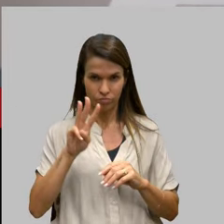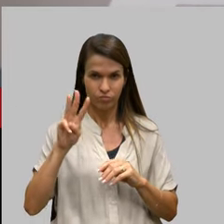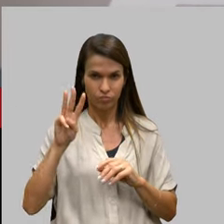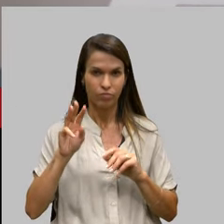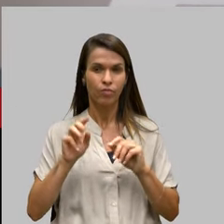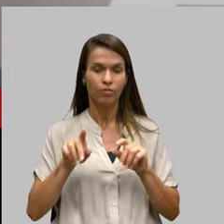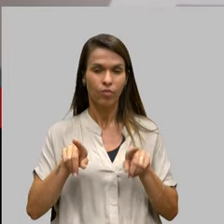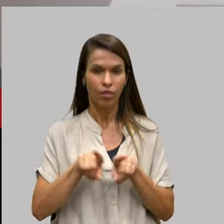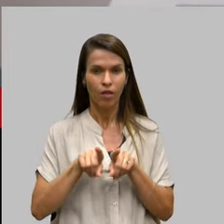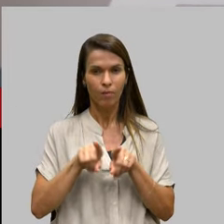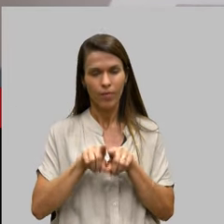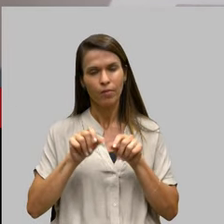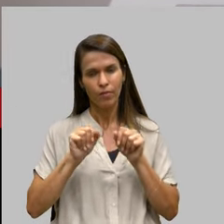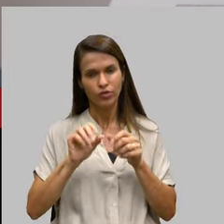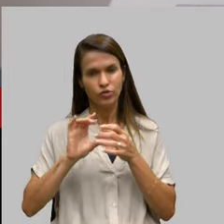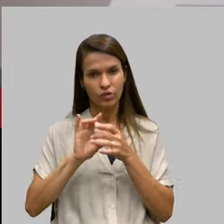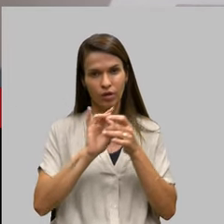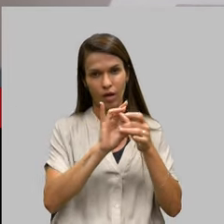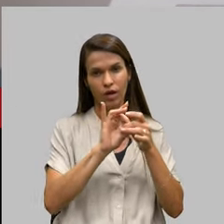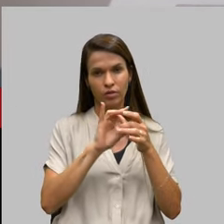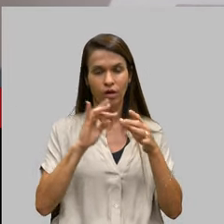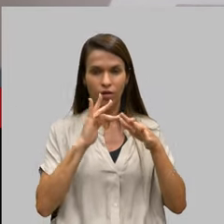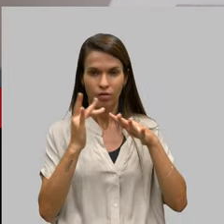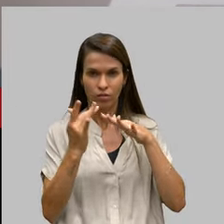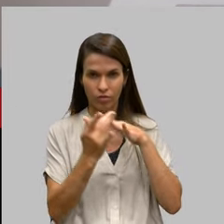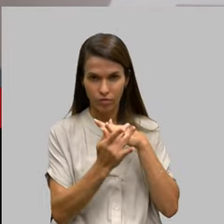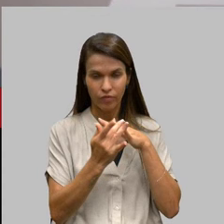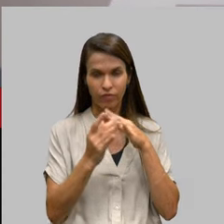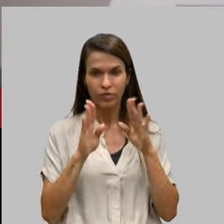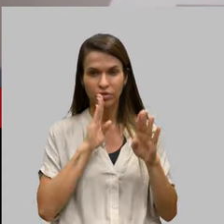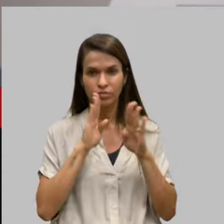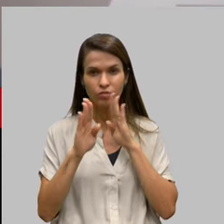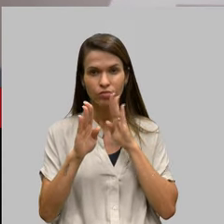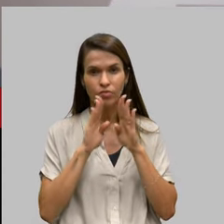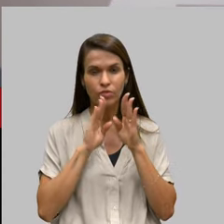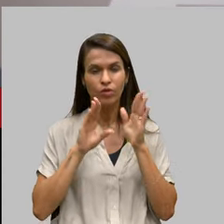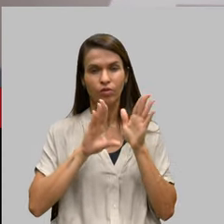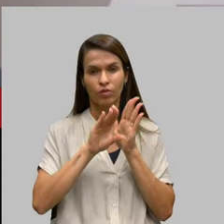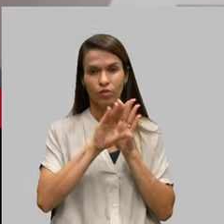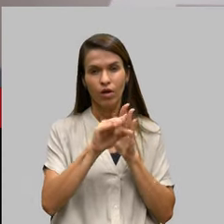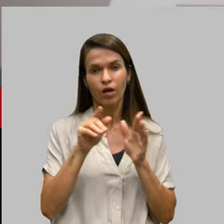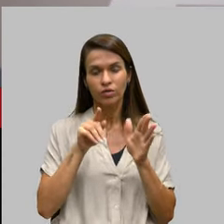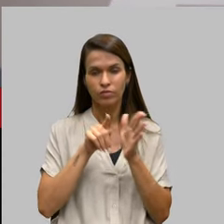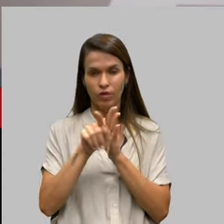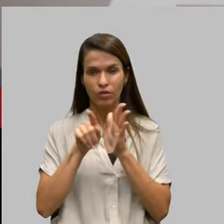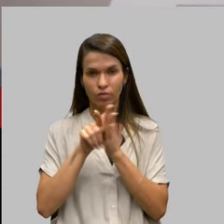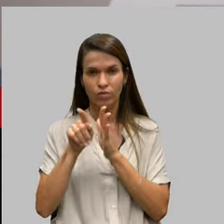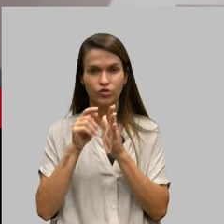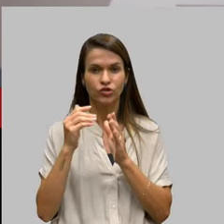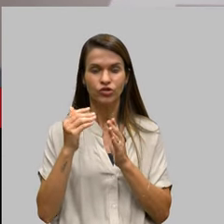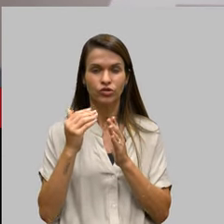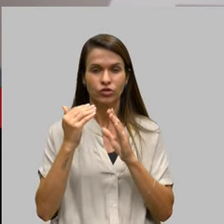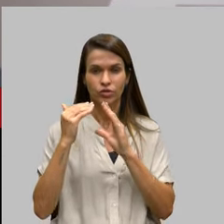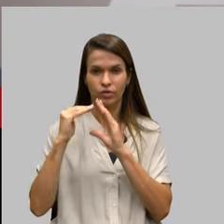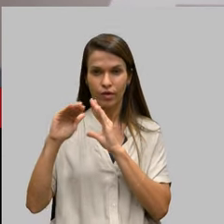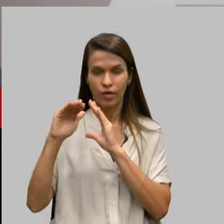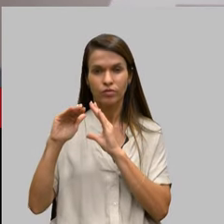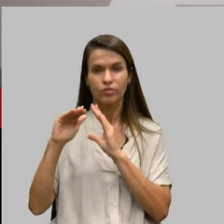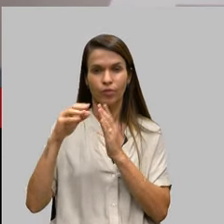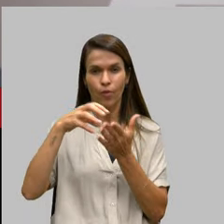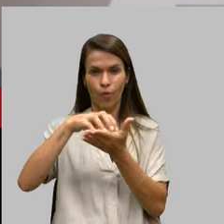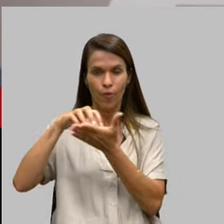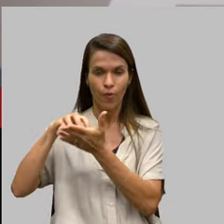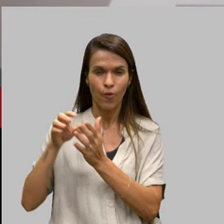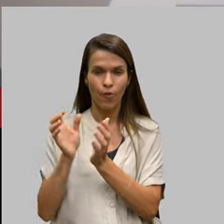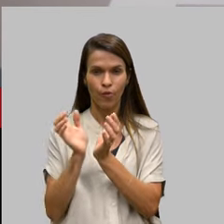do Facebook ou do Google as perguntas serão encaminhadas a coordenação da reunião e poderão ser lidas e